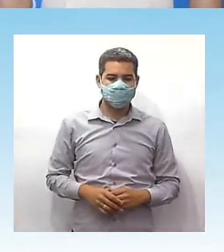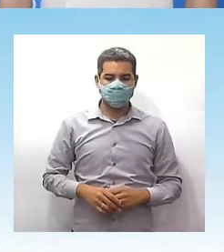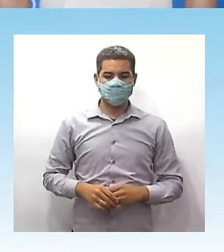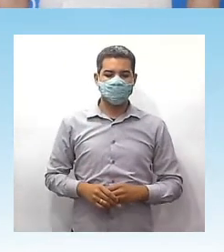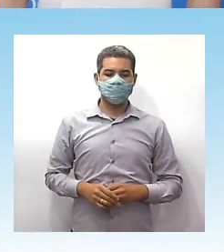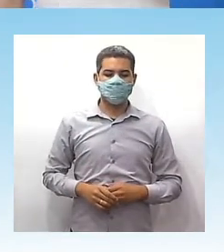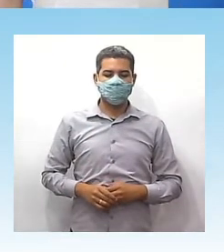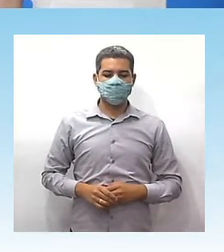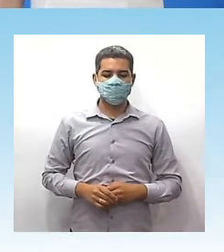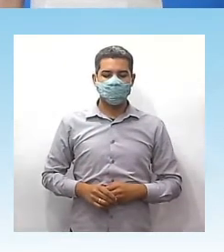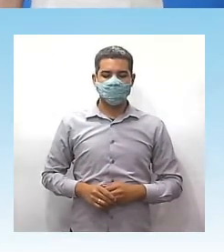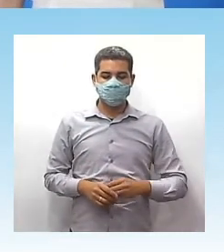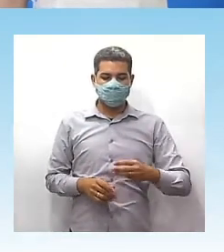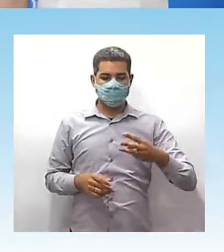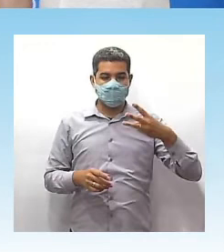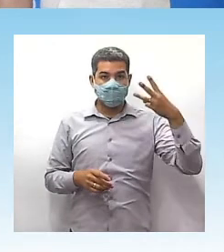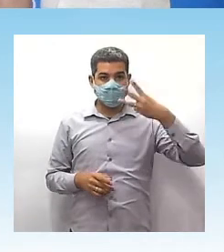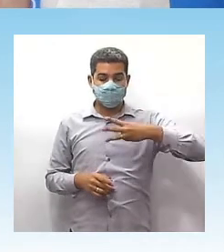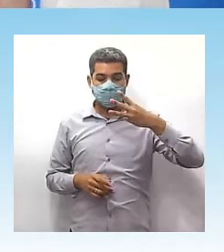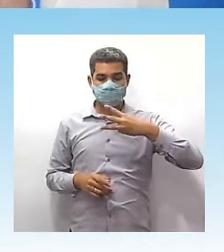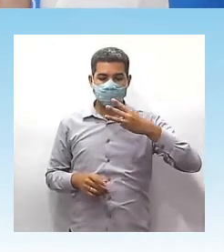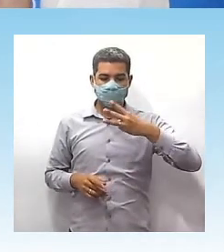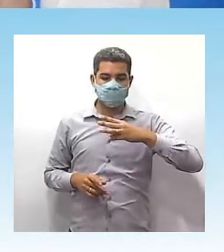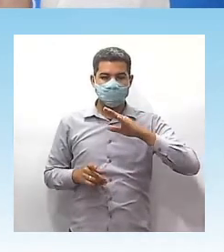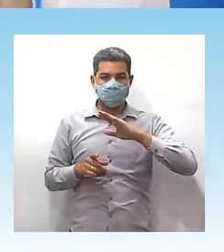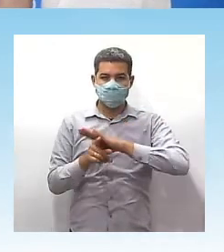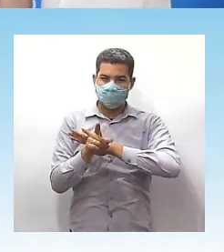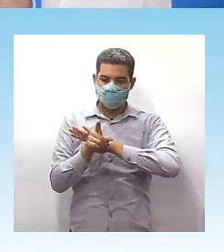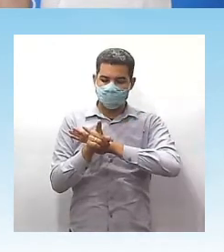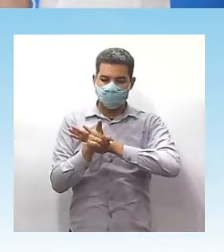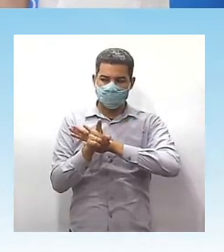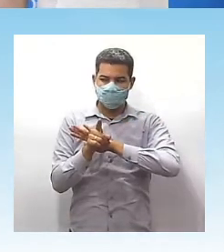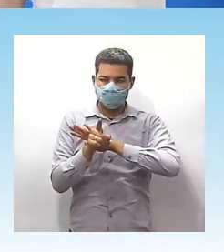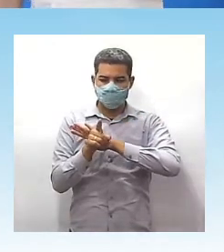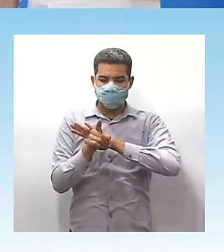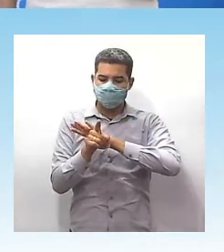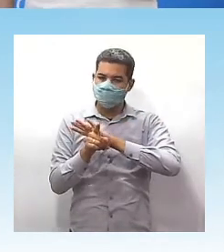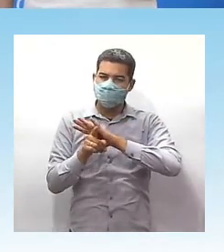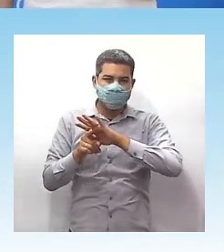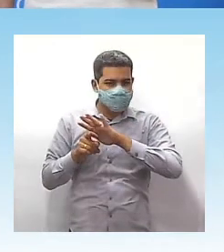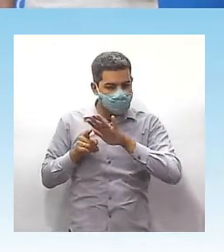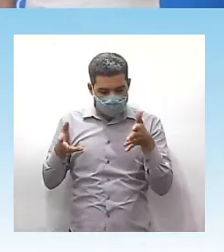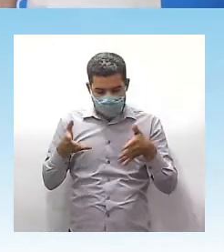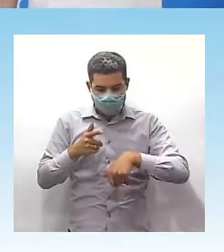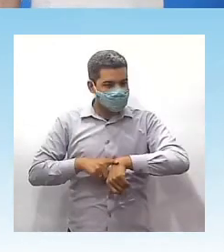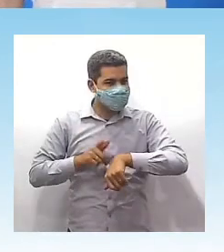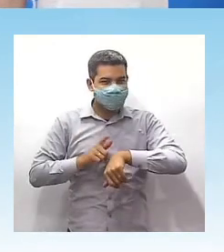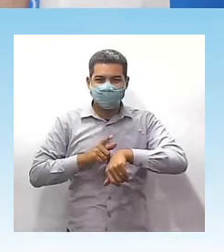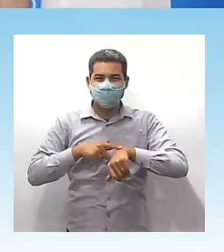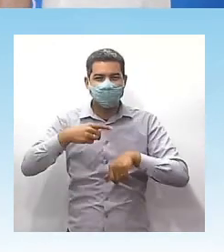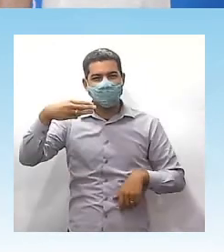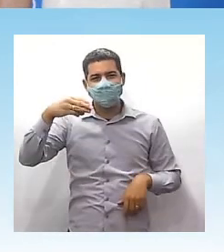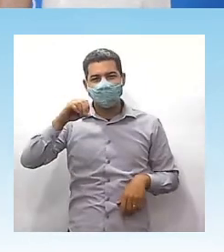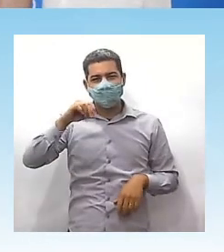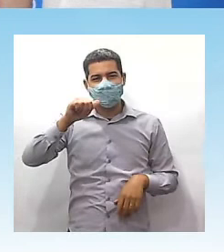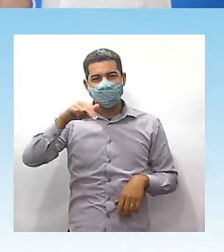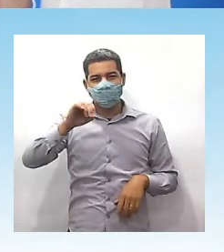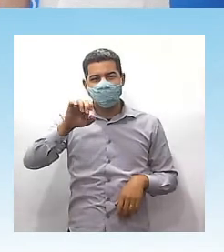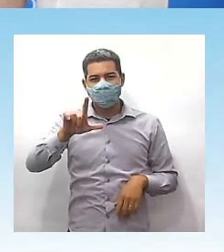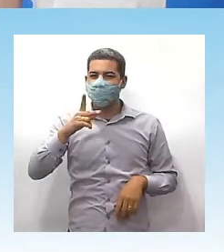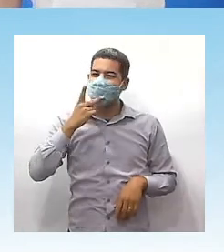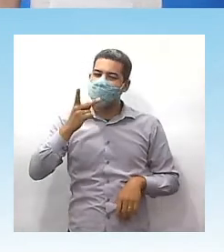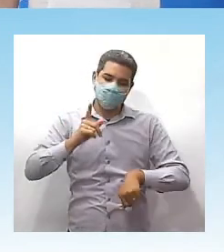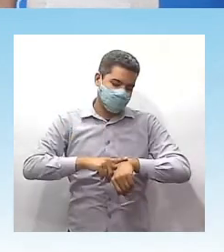bebidas, tá bem claro. Questão do Enem aí para você, vou deixar. Não dá tempo não, né, Manuel? Dá tempo da gente ver isso não. Então, vou deixar aí para